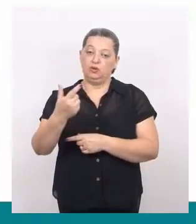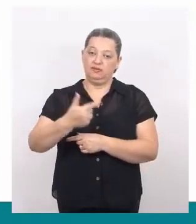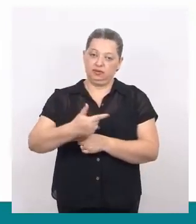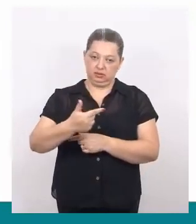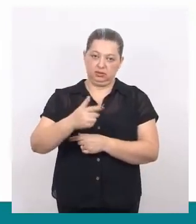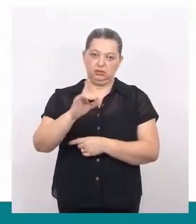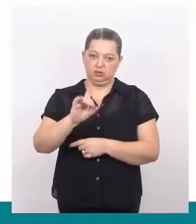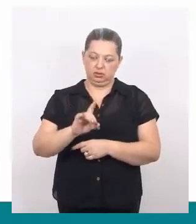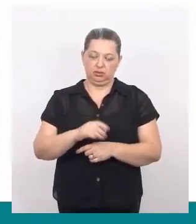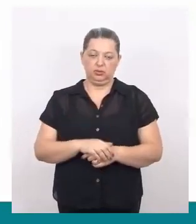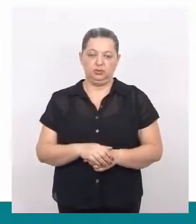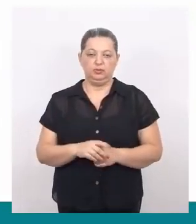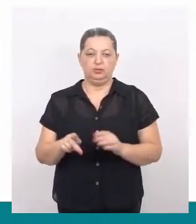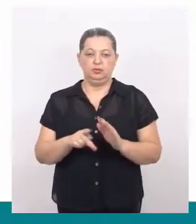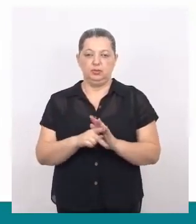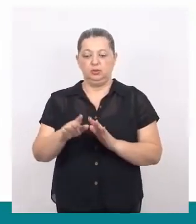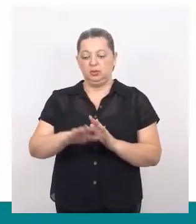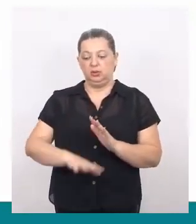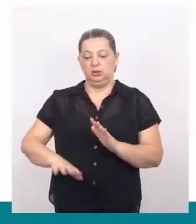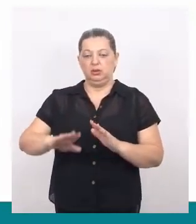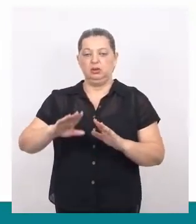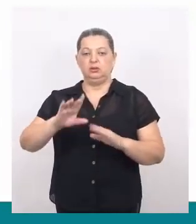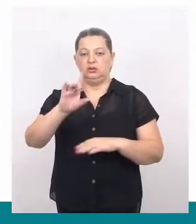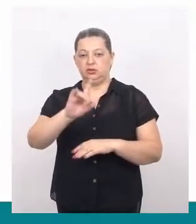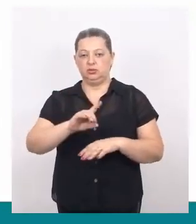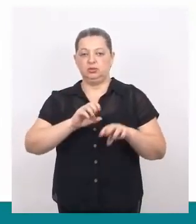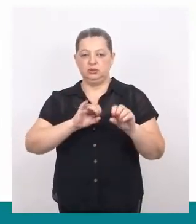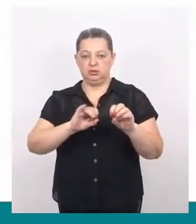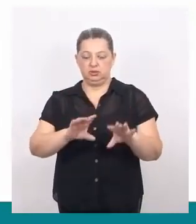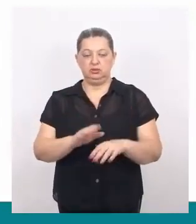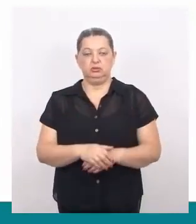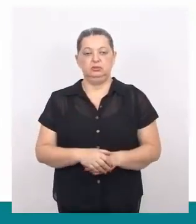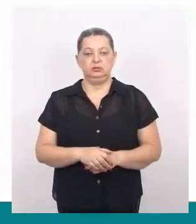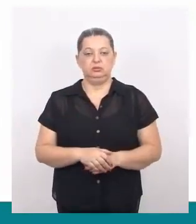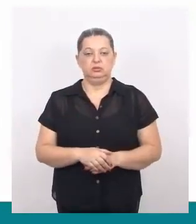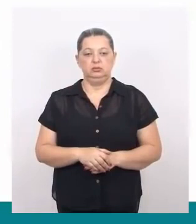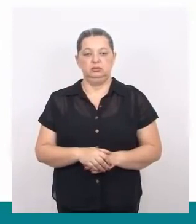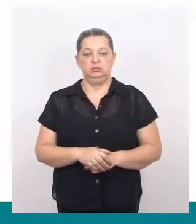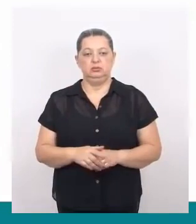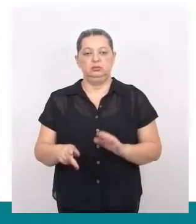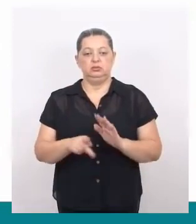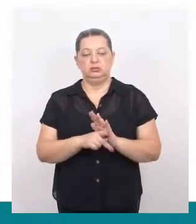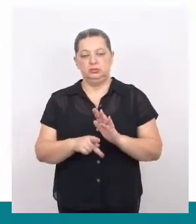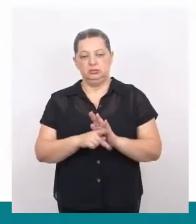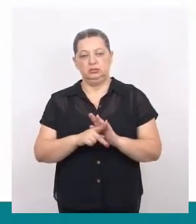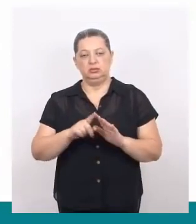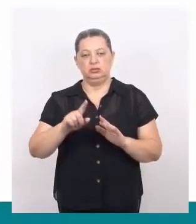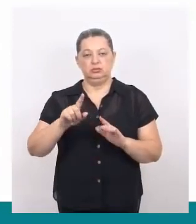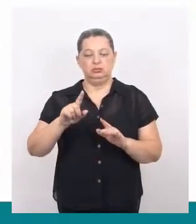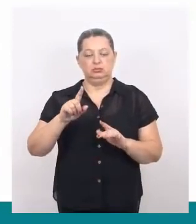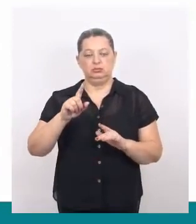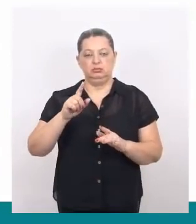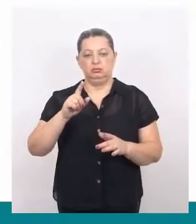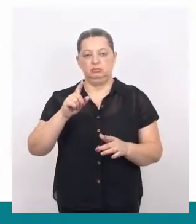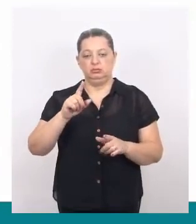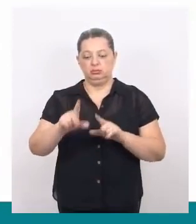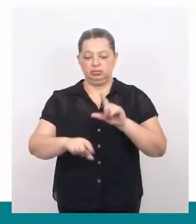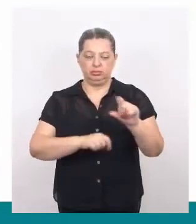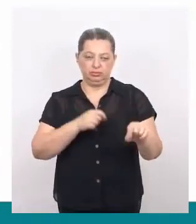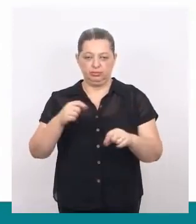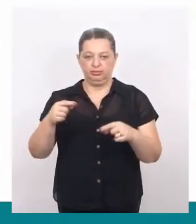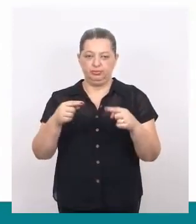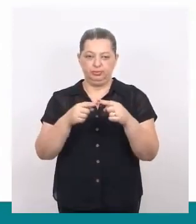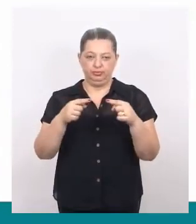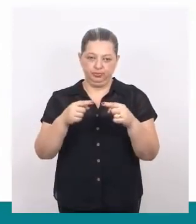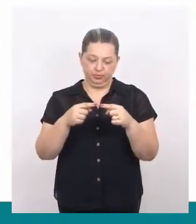de diretoria de ensino, a comissão vai decidir qual escola ele vai realizar a atribuição primeiro, de acordo com o que